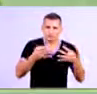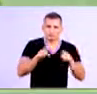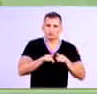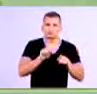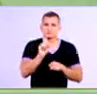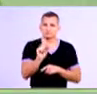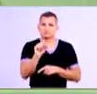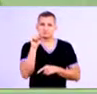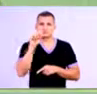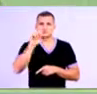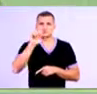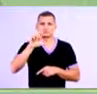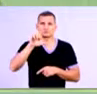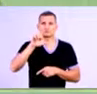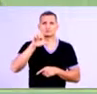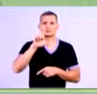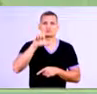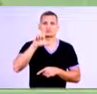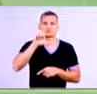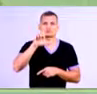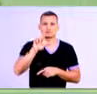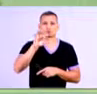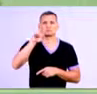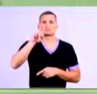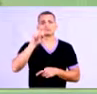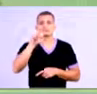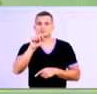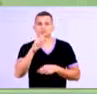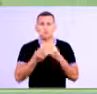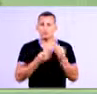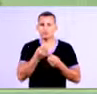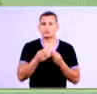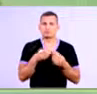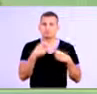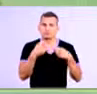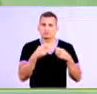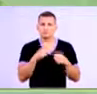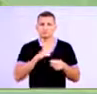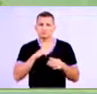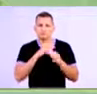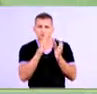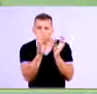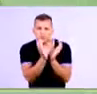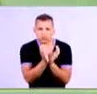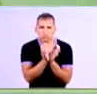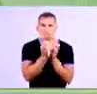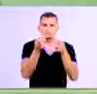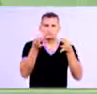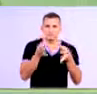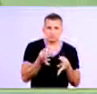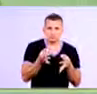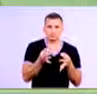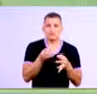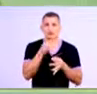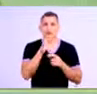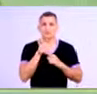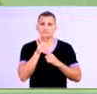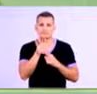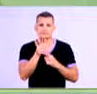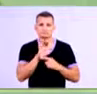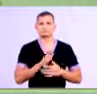seletivas. Seletivas em que sentido? Elas estejam bem quadradas, bem agrupadas nos grupos que as